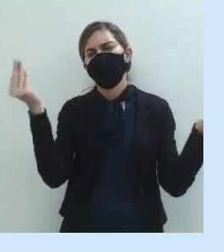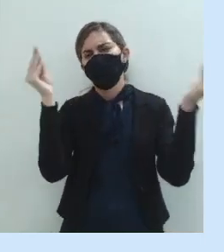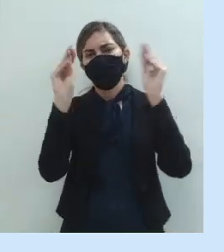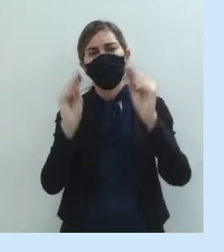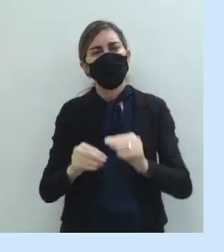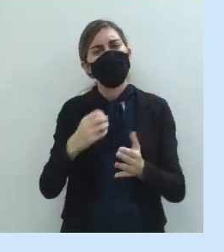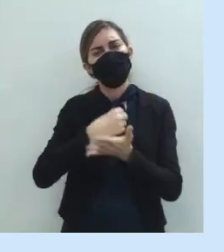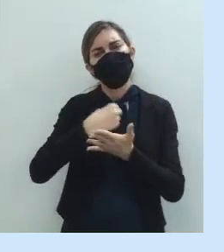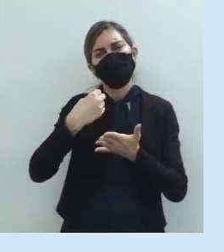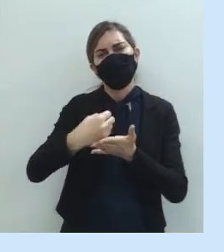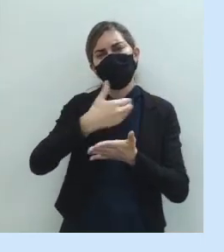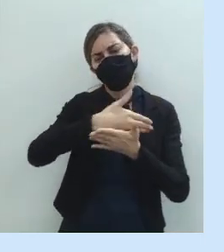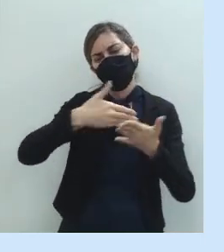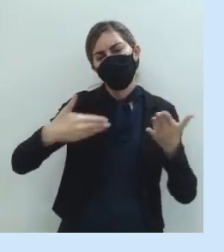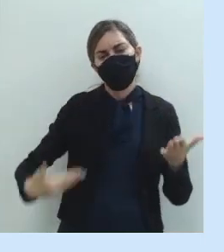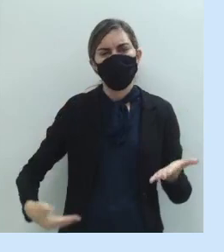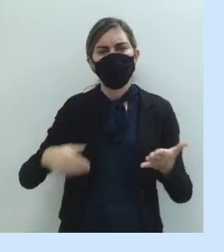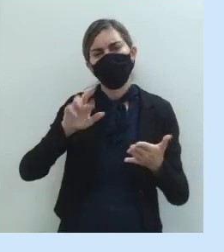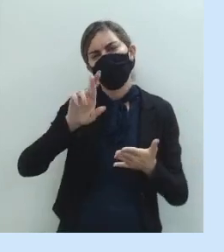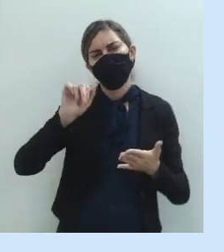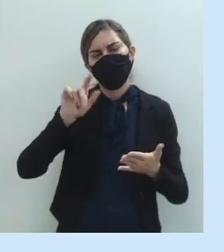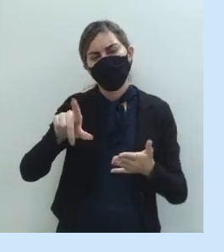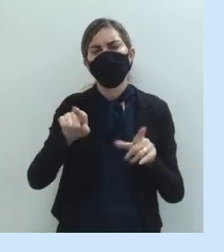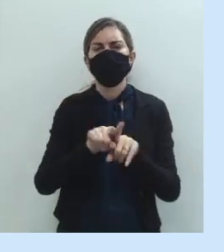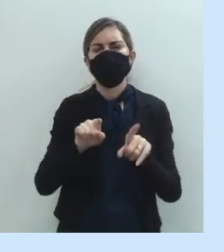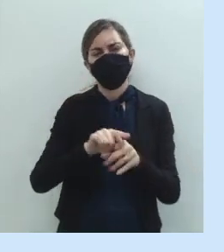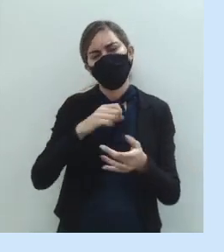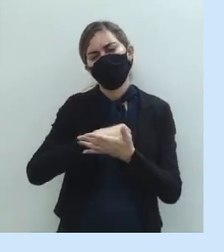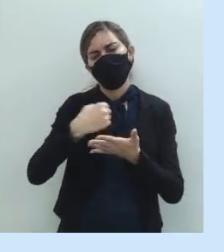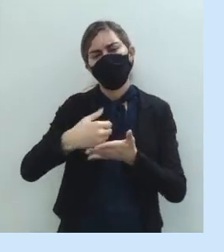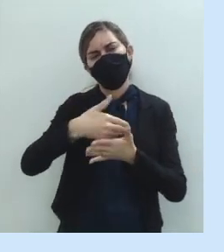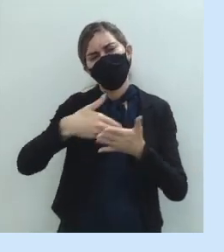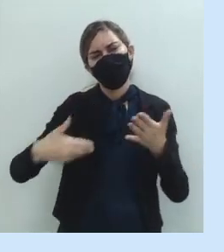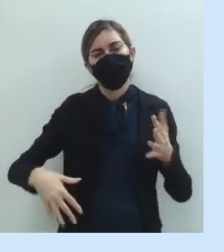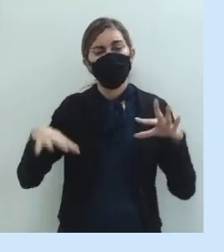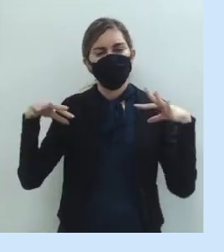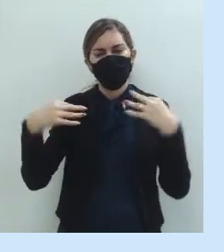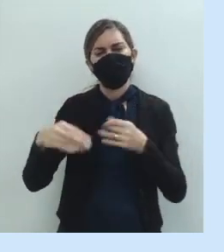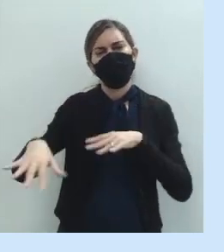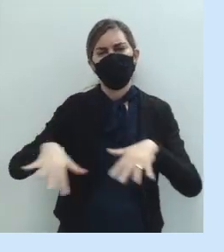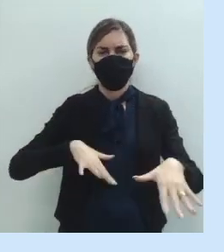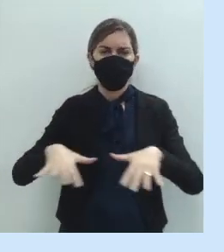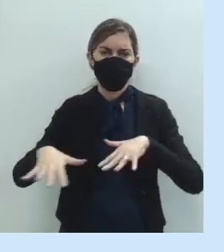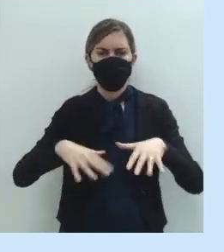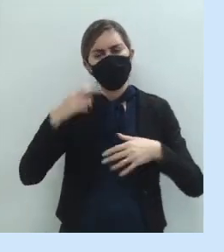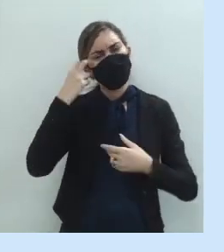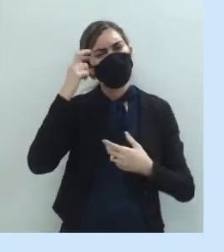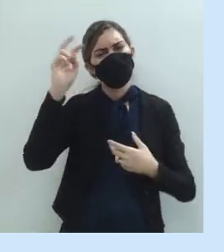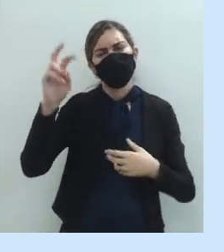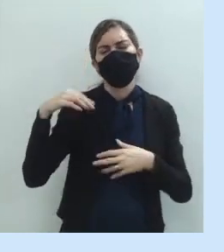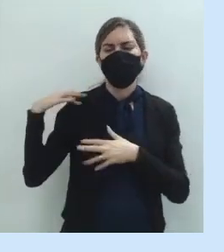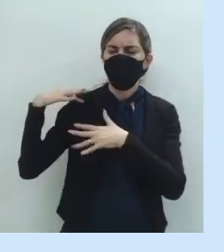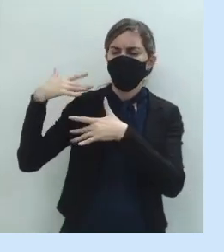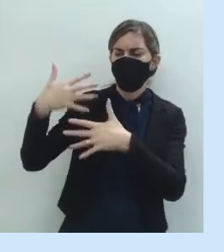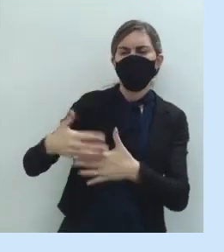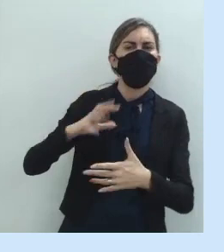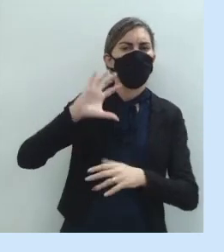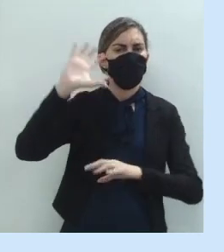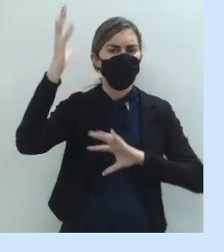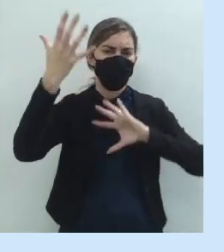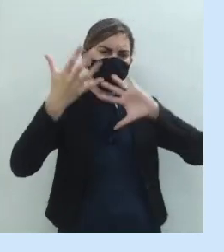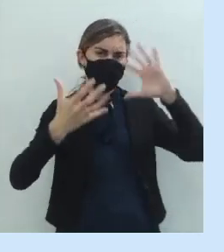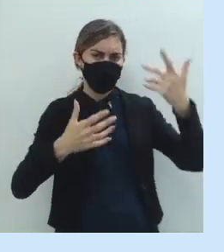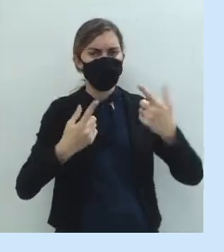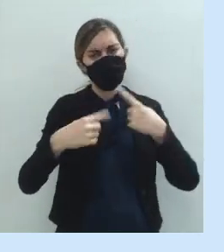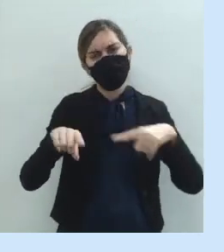um documentário, o Sona Rural também virasse um documentário, para que todo esse movimento cultural que vinha acontecendo com